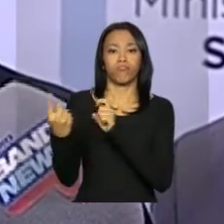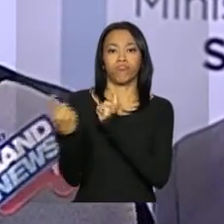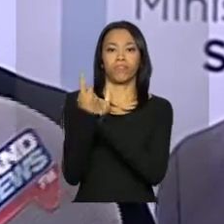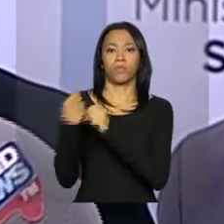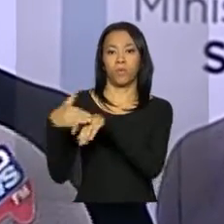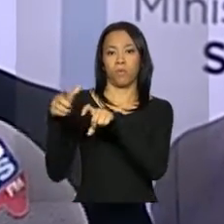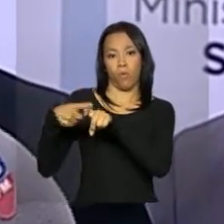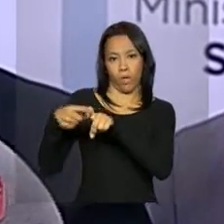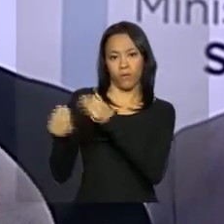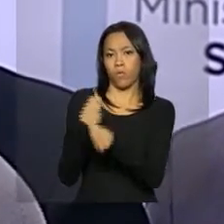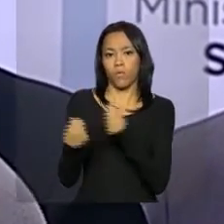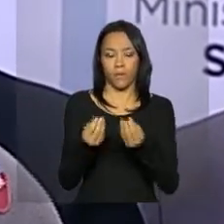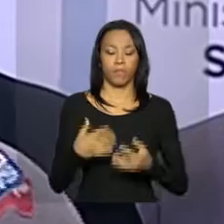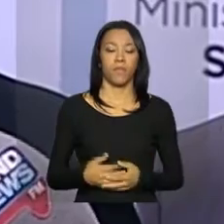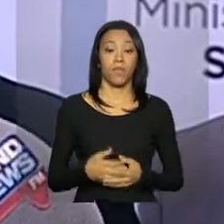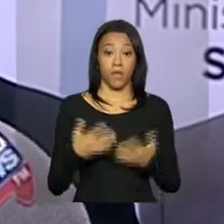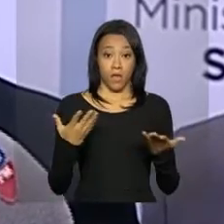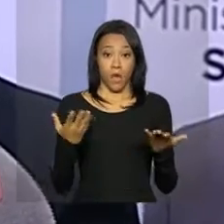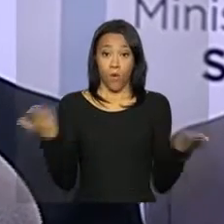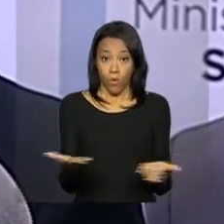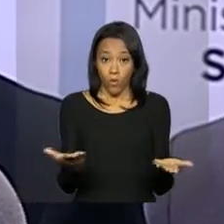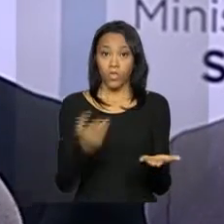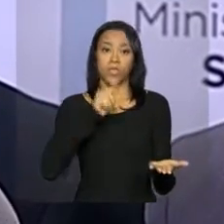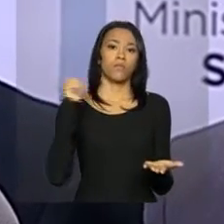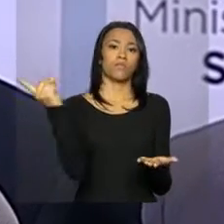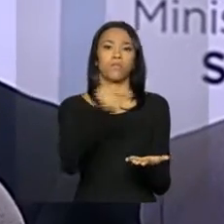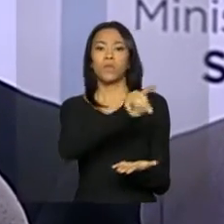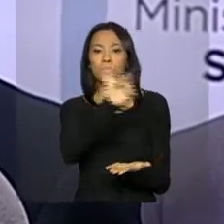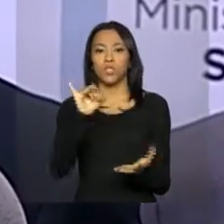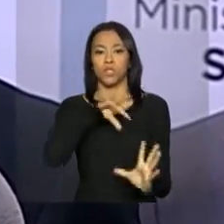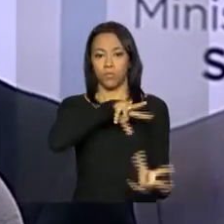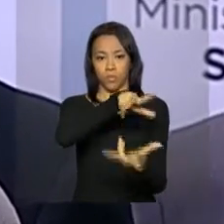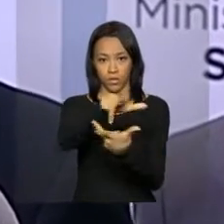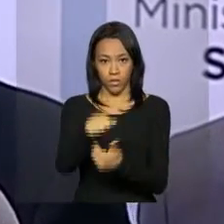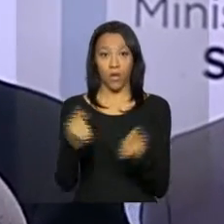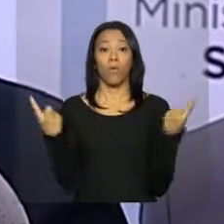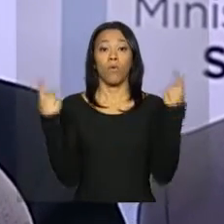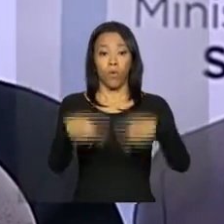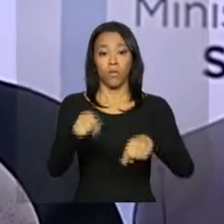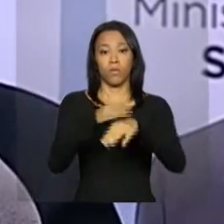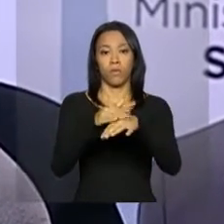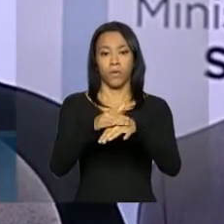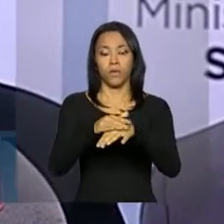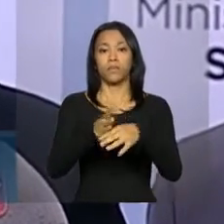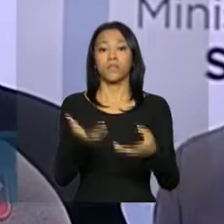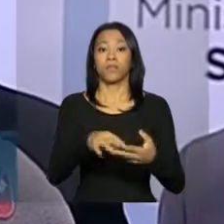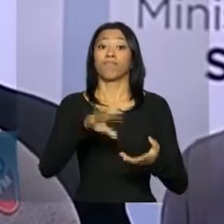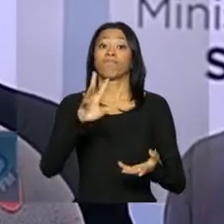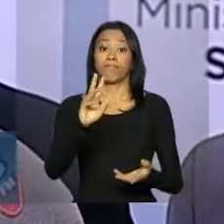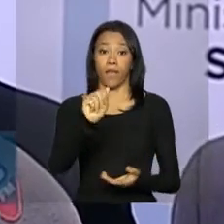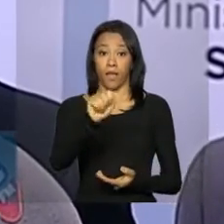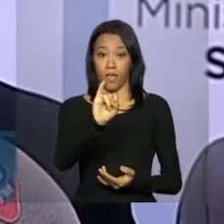estamos comemorando aqui o Dia Mundial do Combate à AIDS, que o Brasil